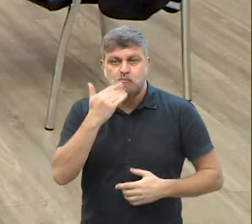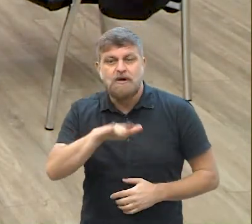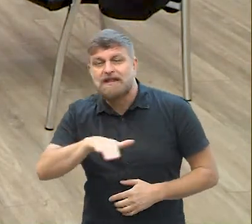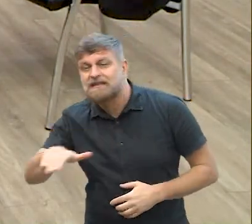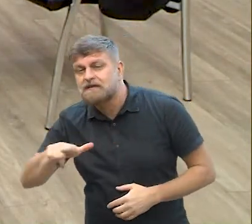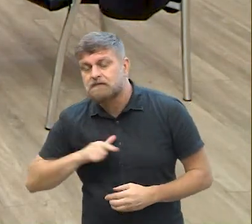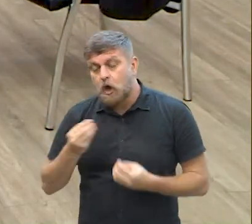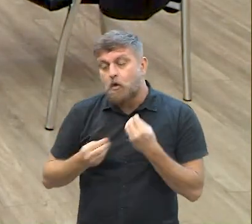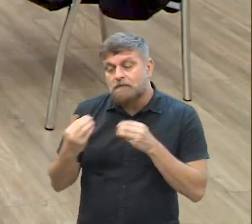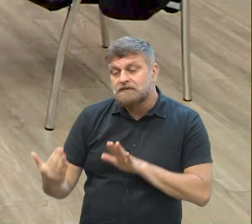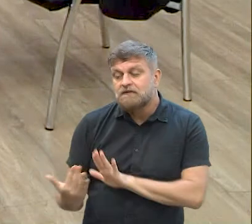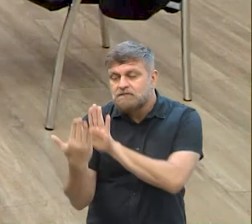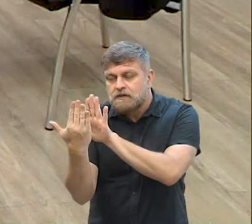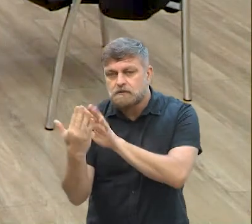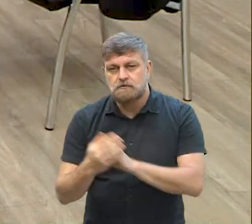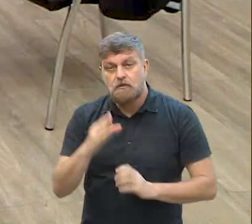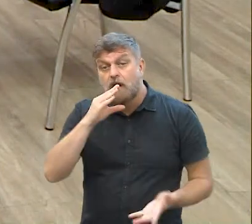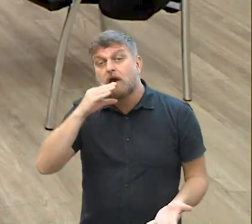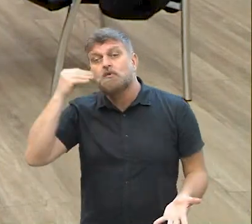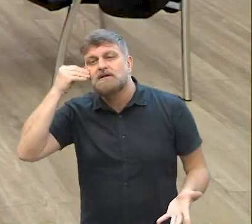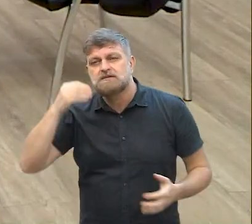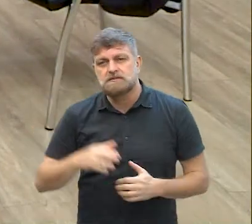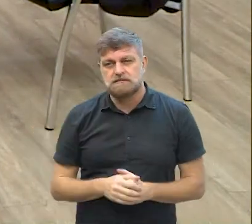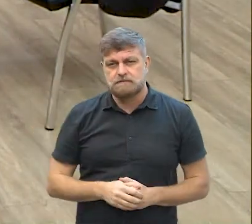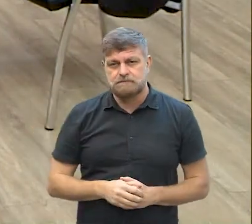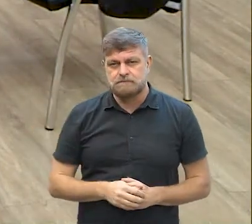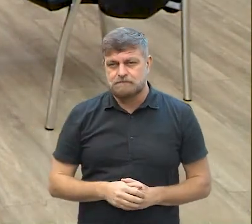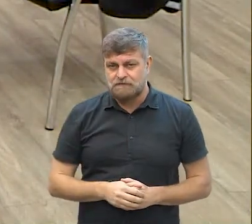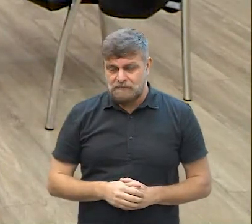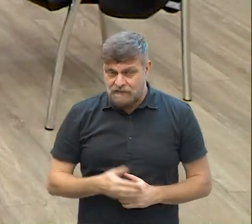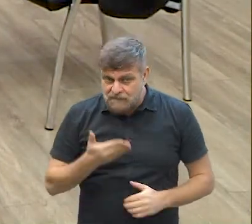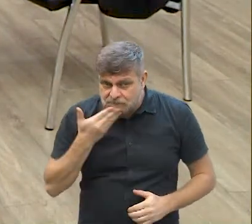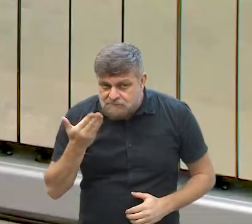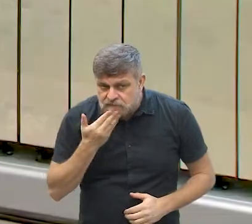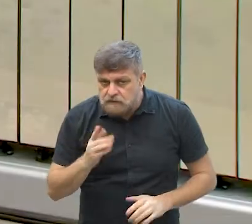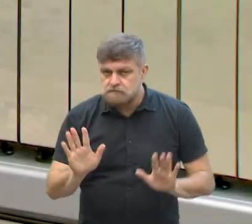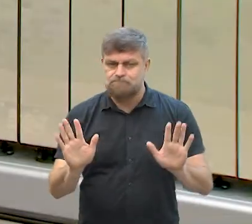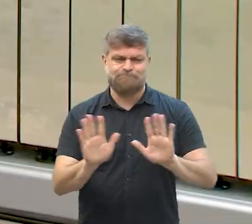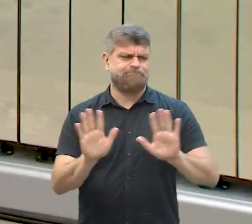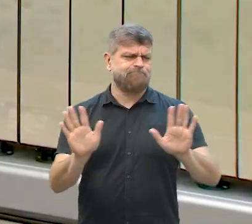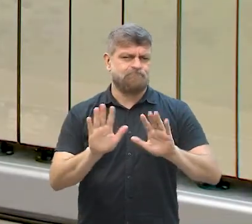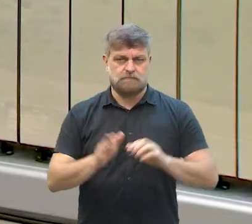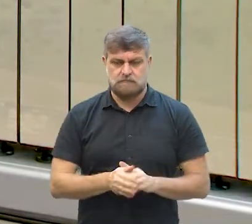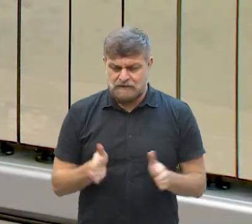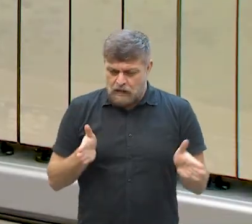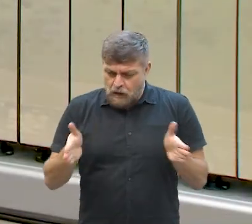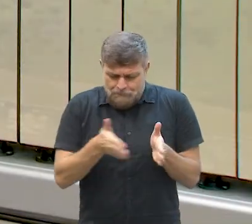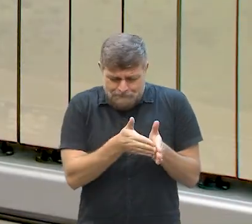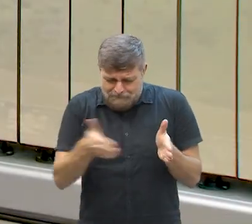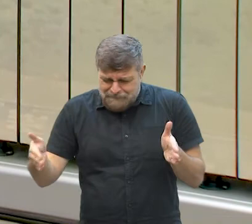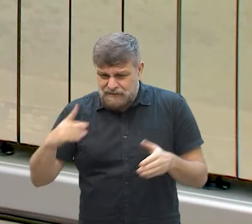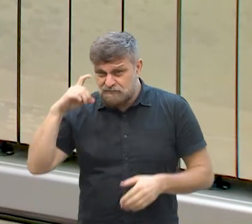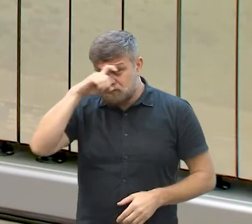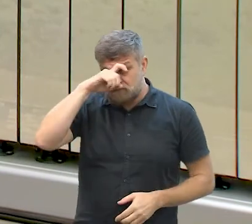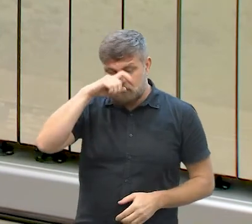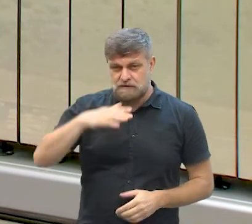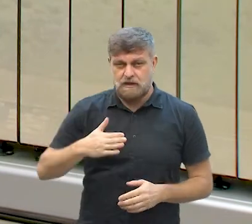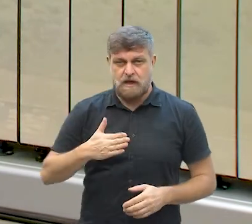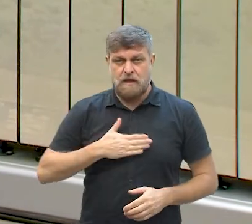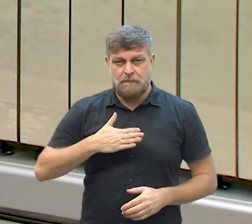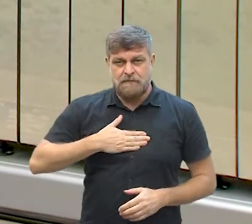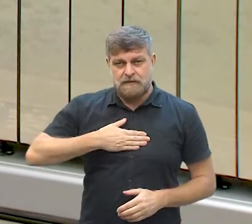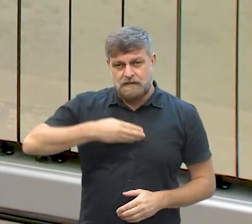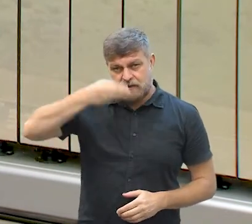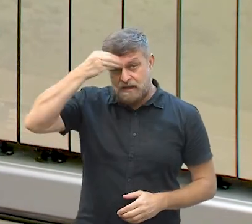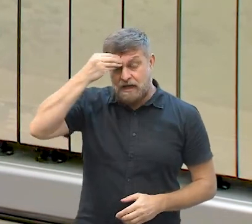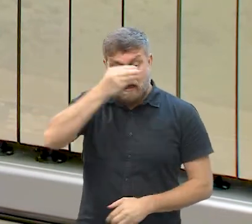isso na sua infância ou mesmo na sua adolescência? Digo que não foi fácil, Gabriel. Foi uma fase difícil, mas a minha madrinha, né, e